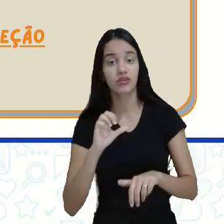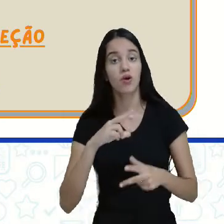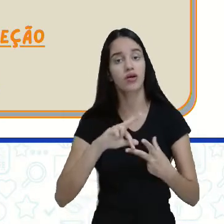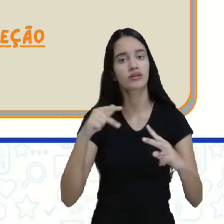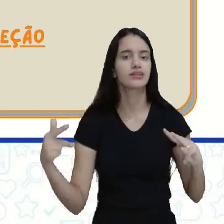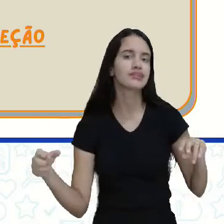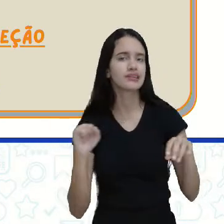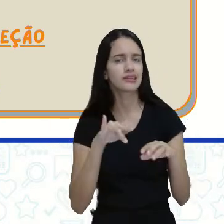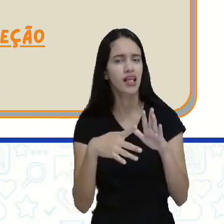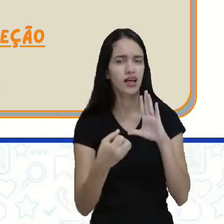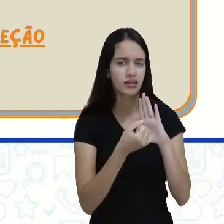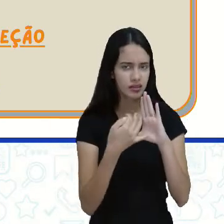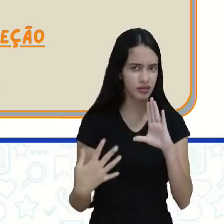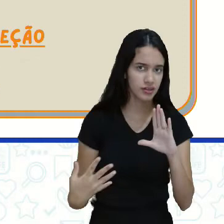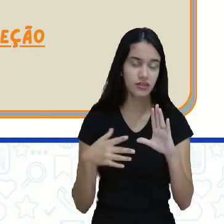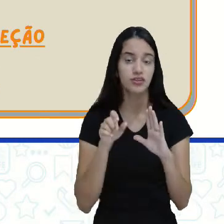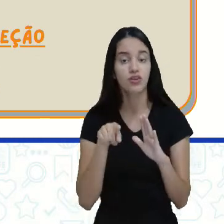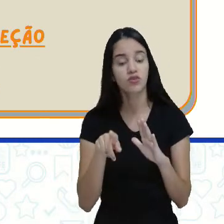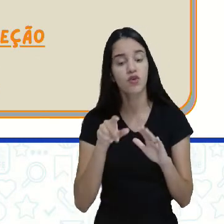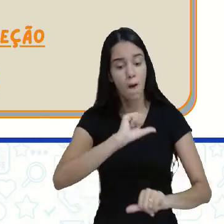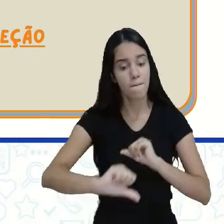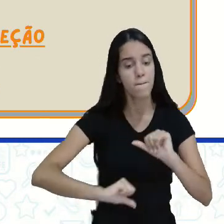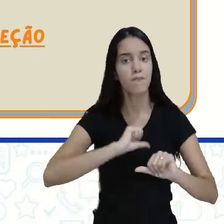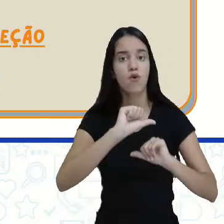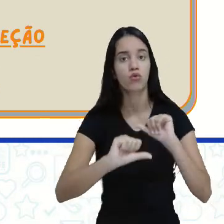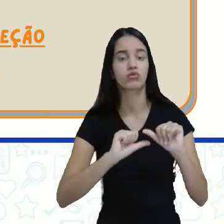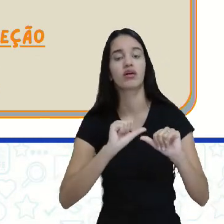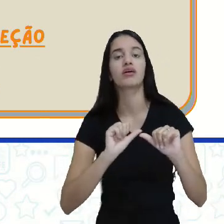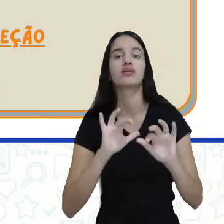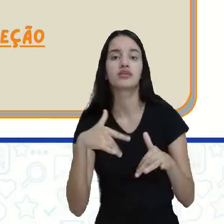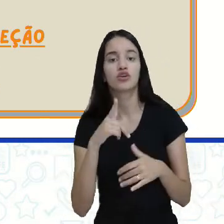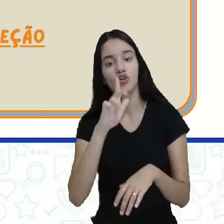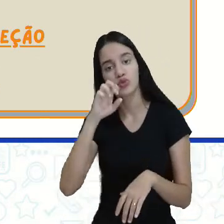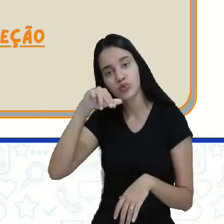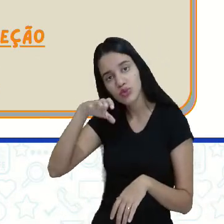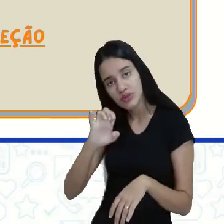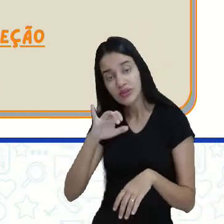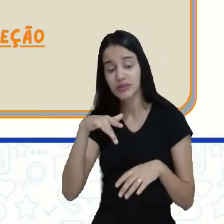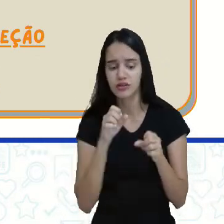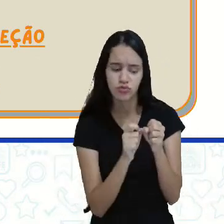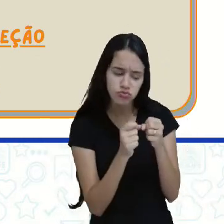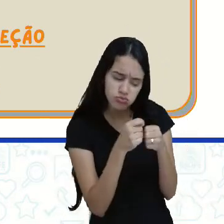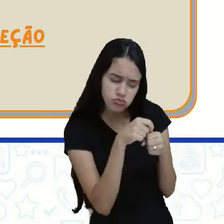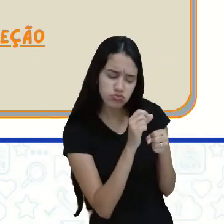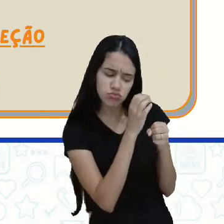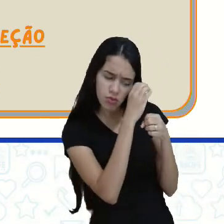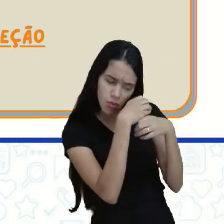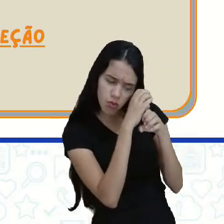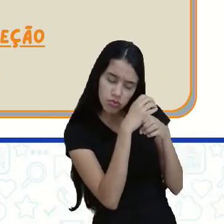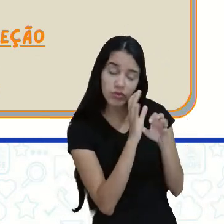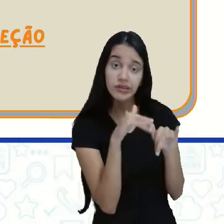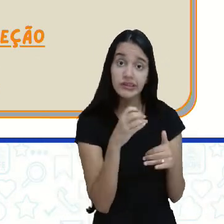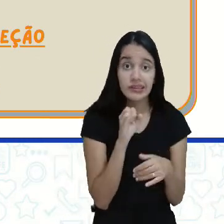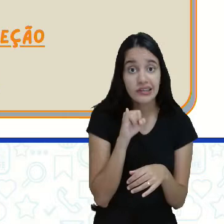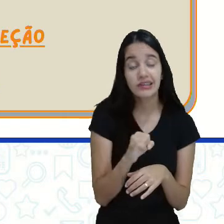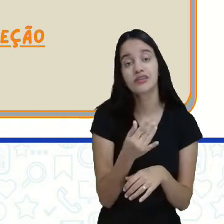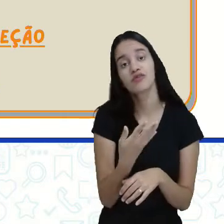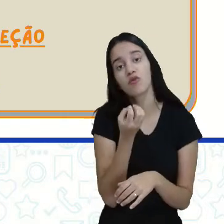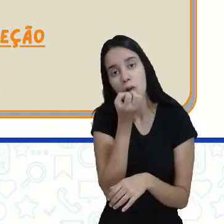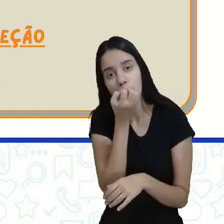aquela característica que foi alterada no gene do indivíduo, se ela for boa, né? Se ela